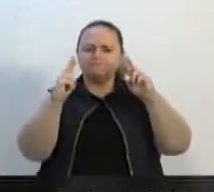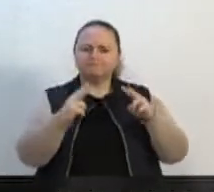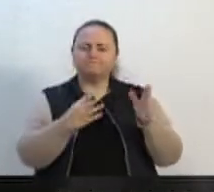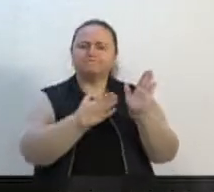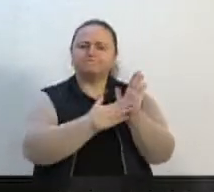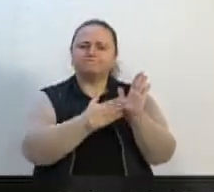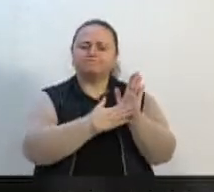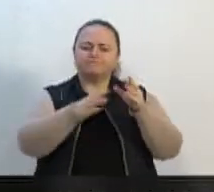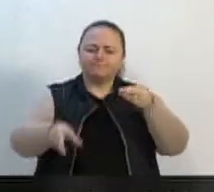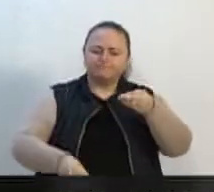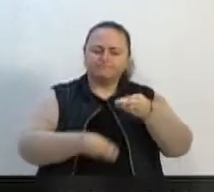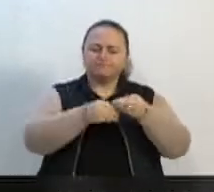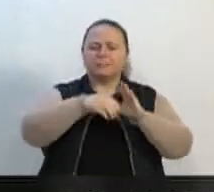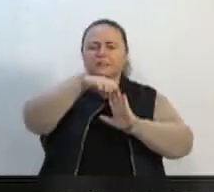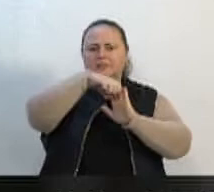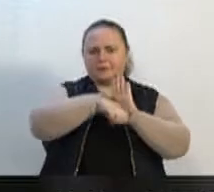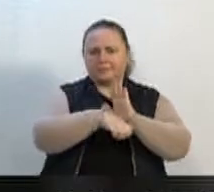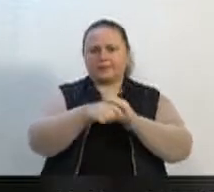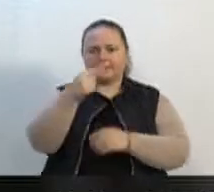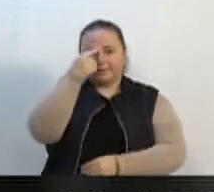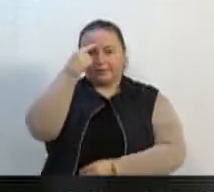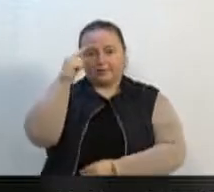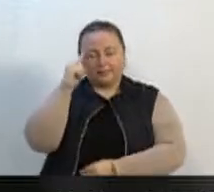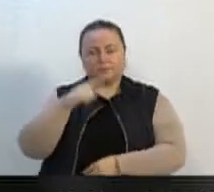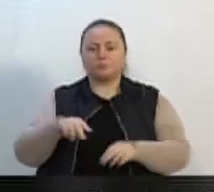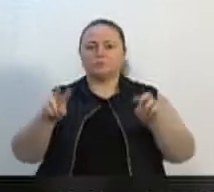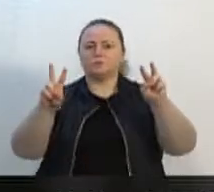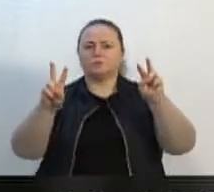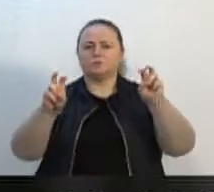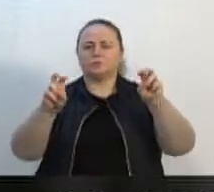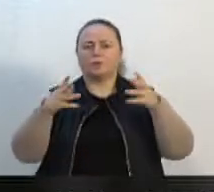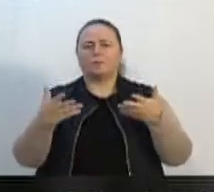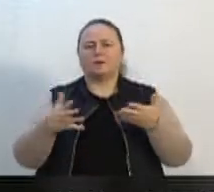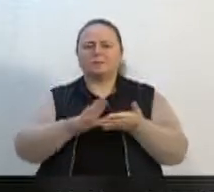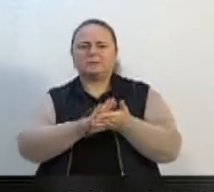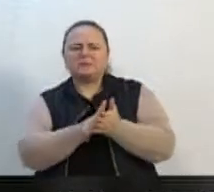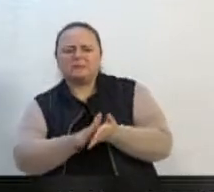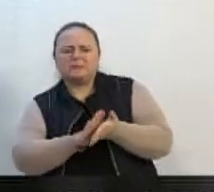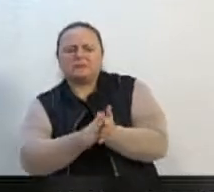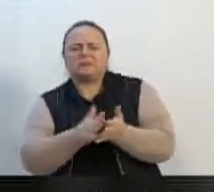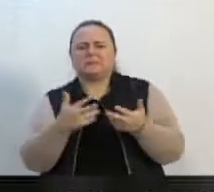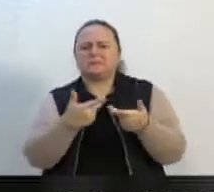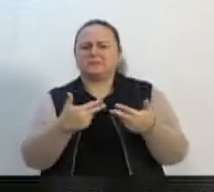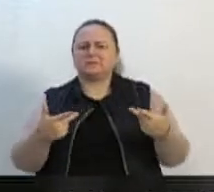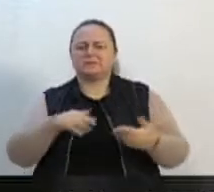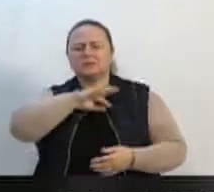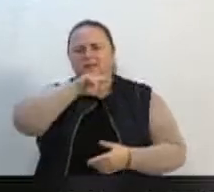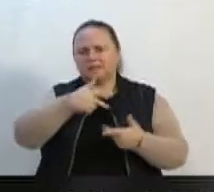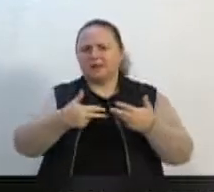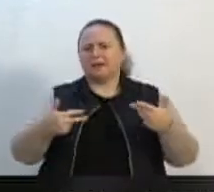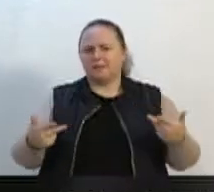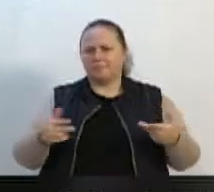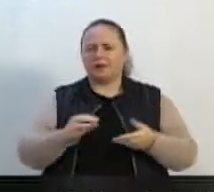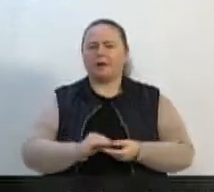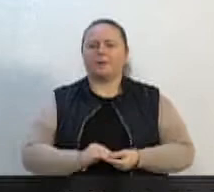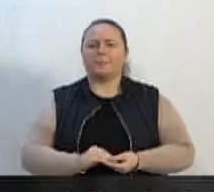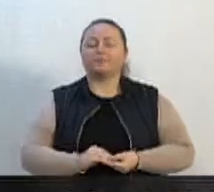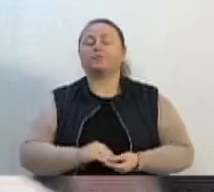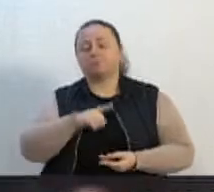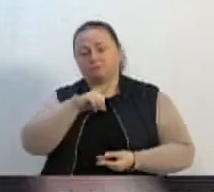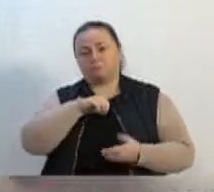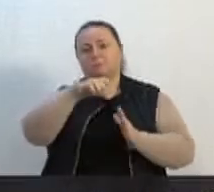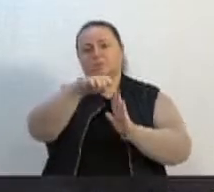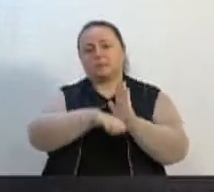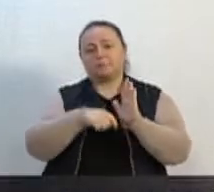uma emenda na nossa lei em relação à questão dos maus tratos em relação aos animais, e foi uma emenda importante, porque